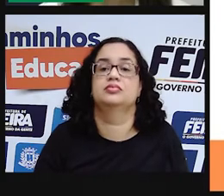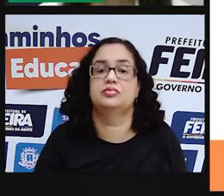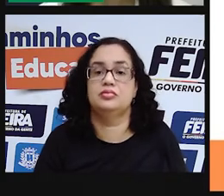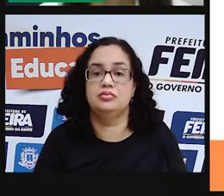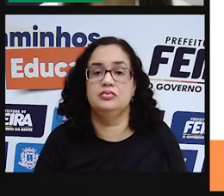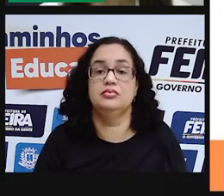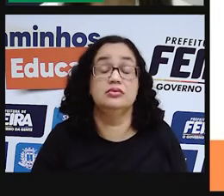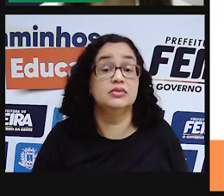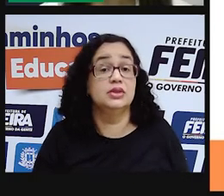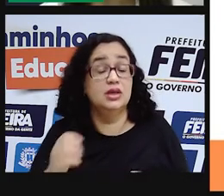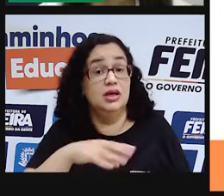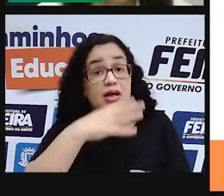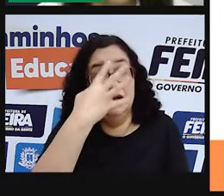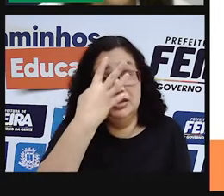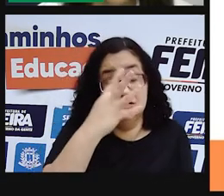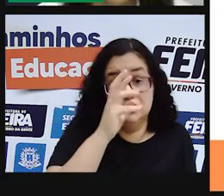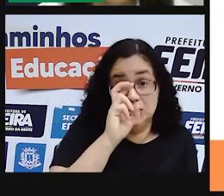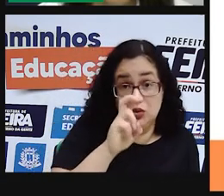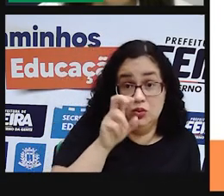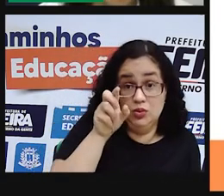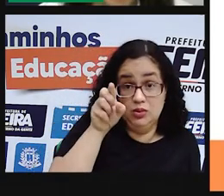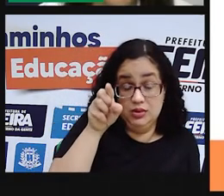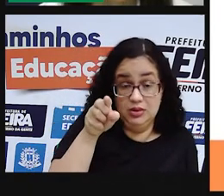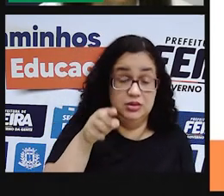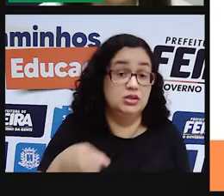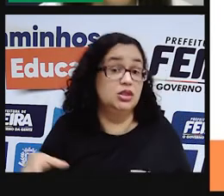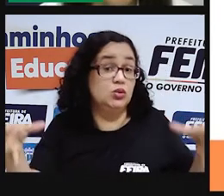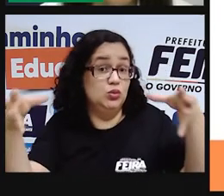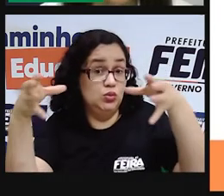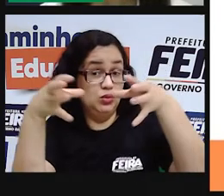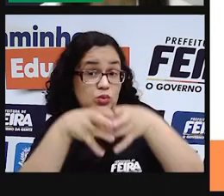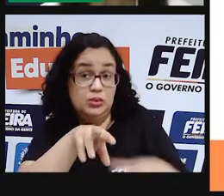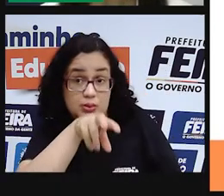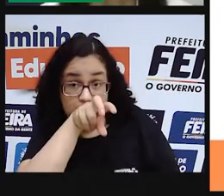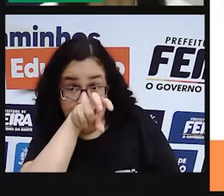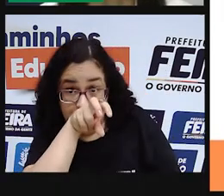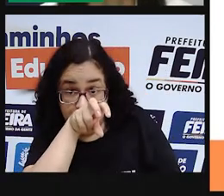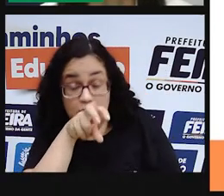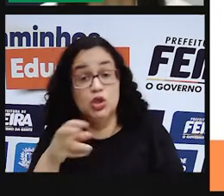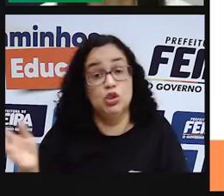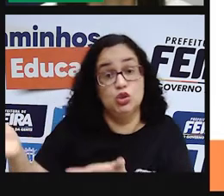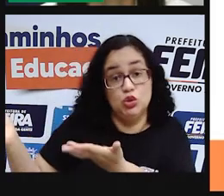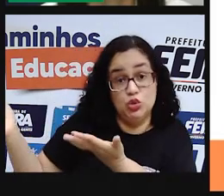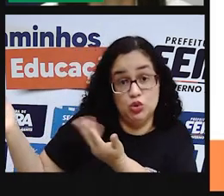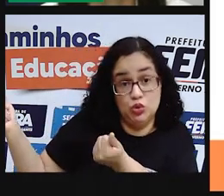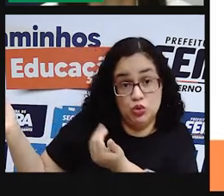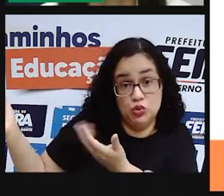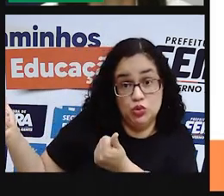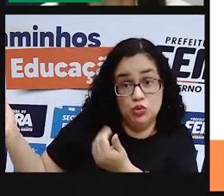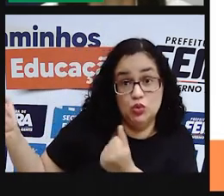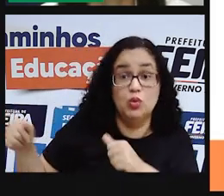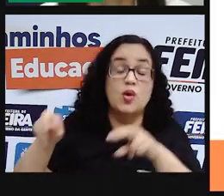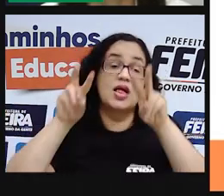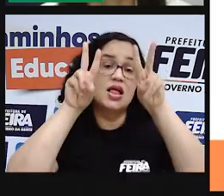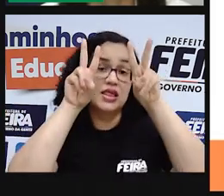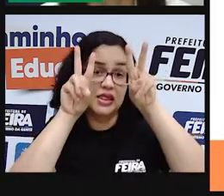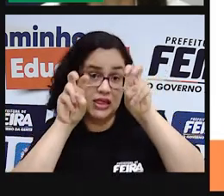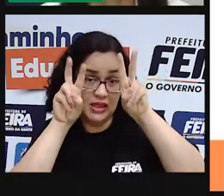continua. A edição 45 da Turma da Mônica Jovem trouxe o tema à